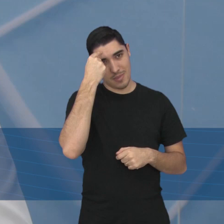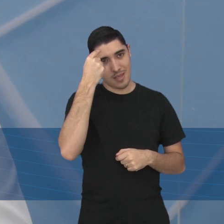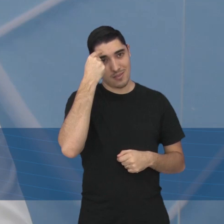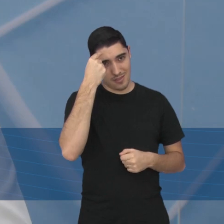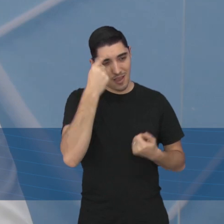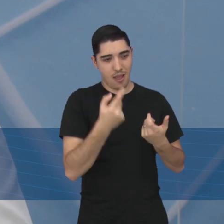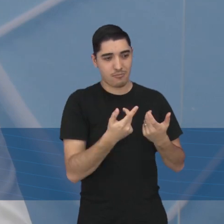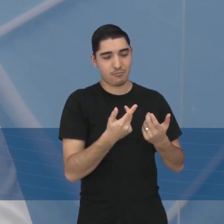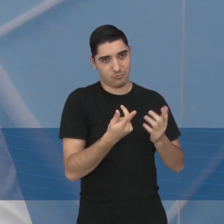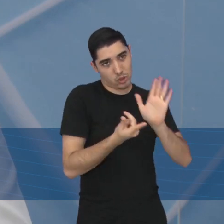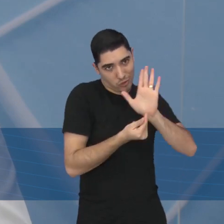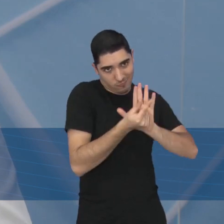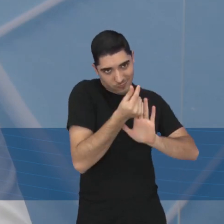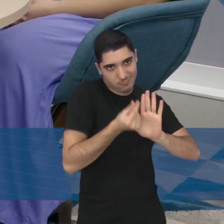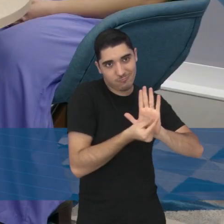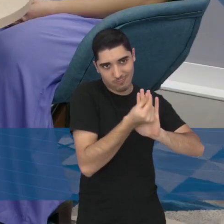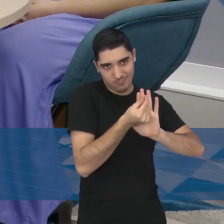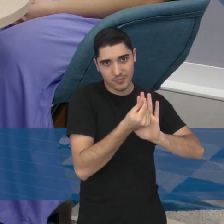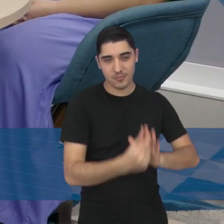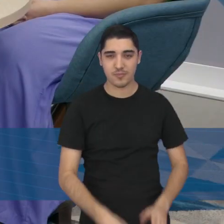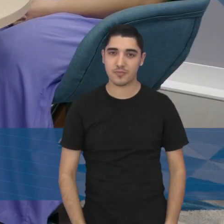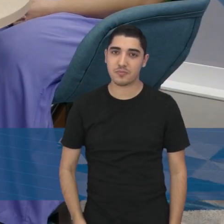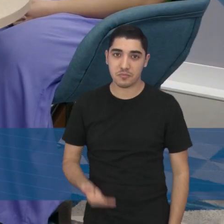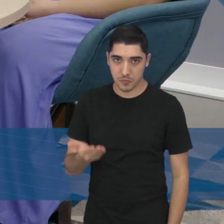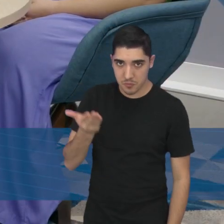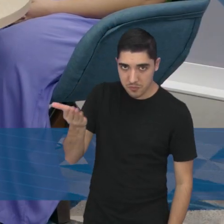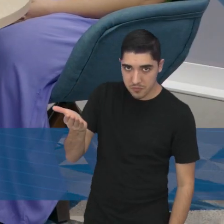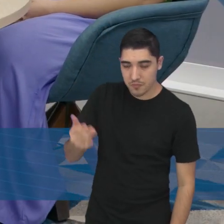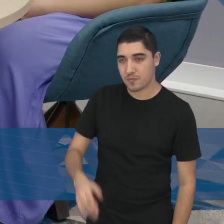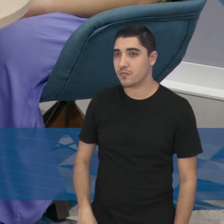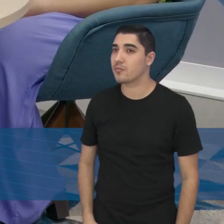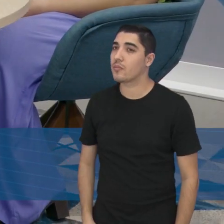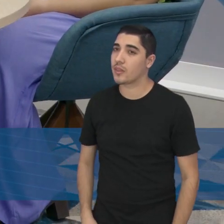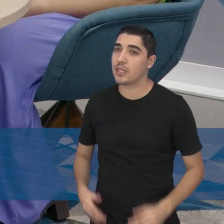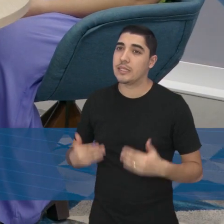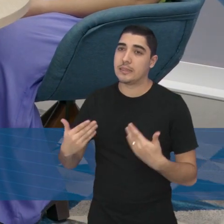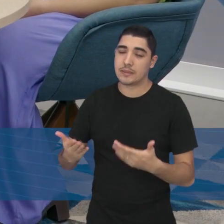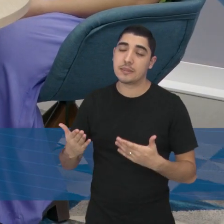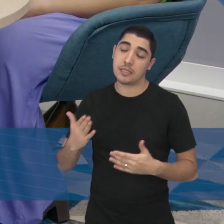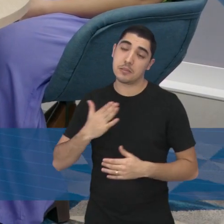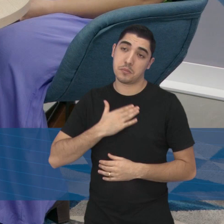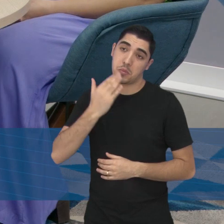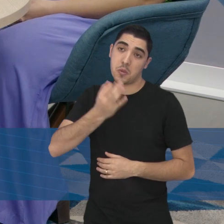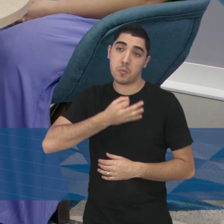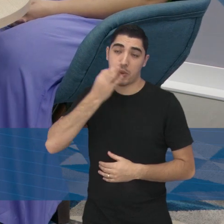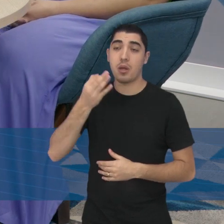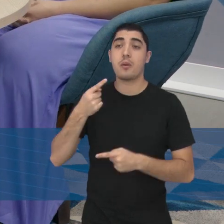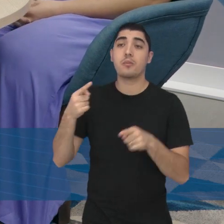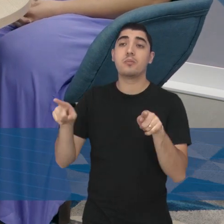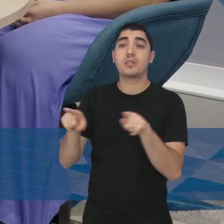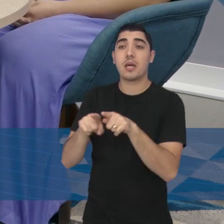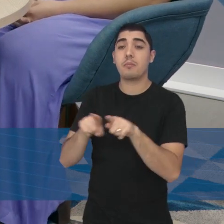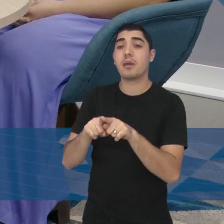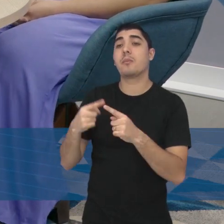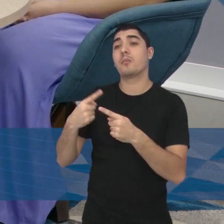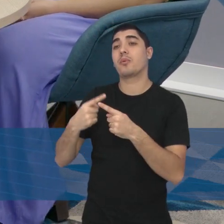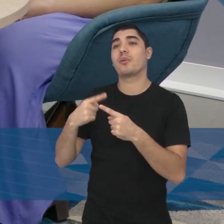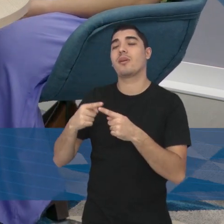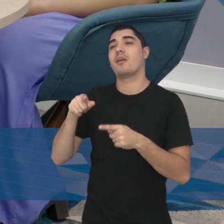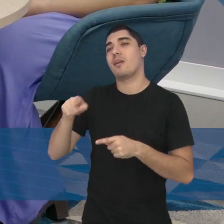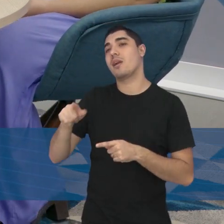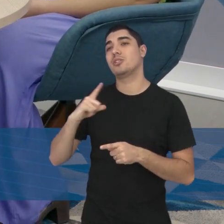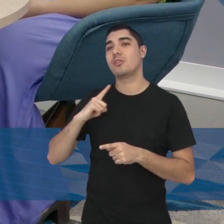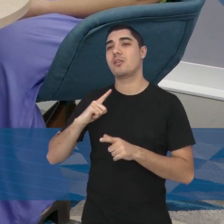é a questão financeira. Estela? E eu acredito também que a redução da